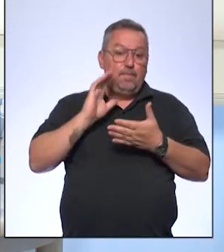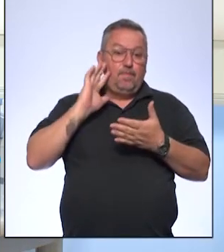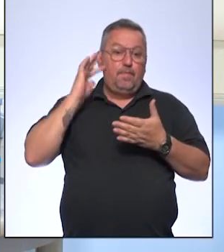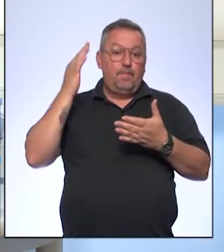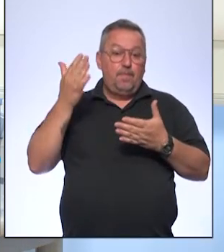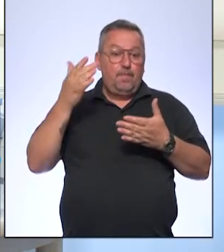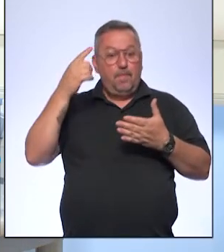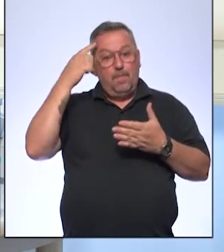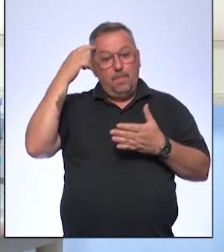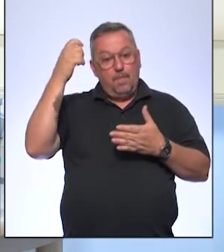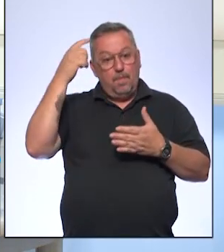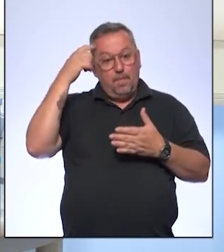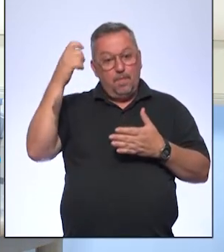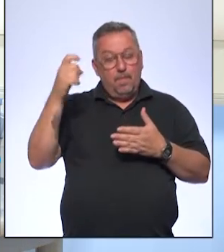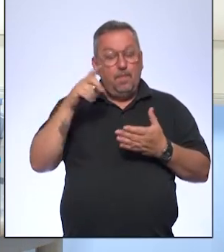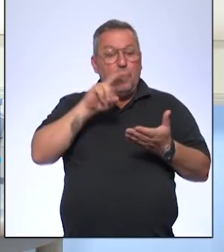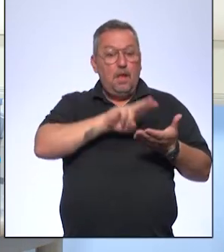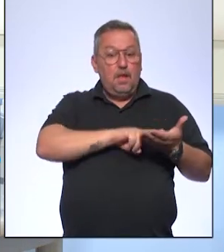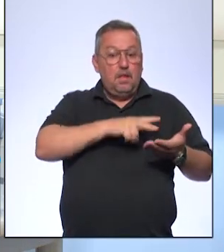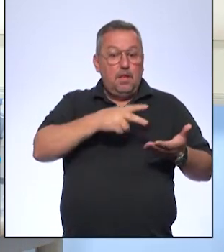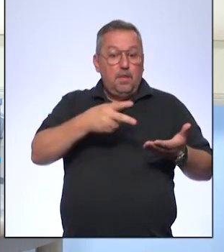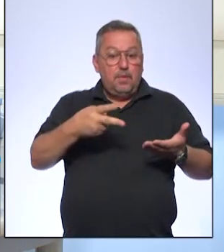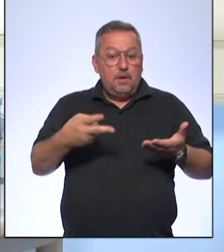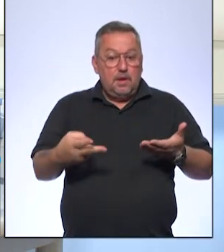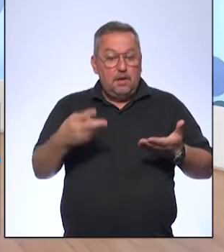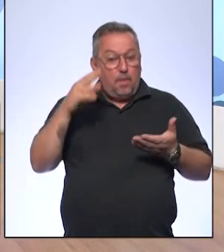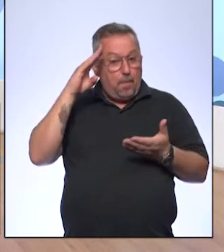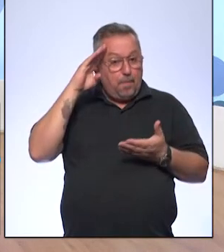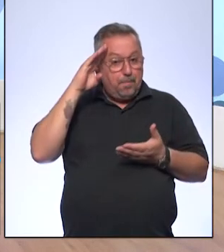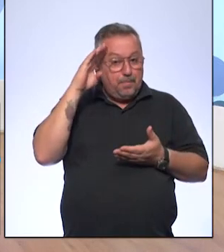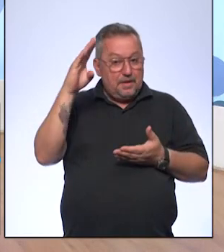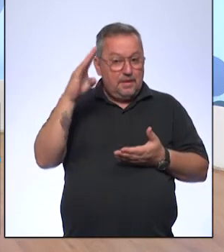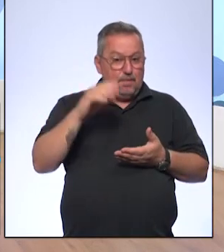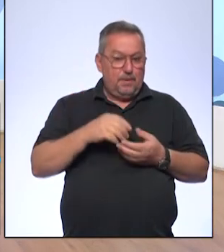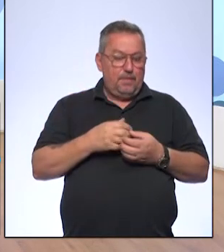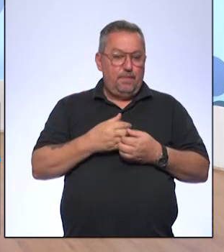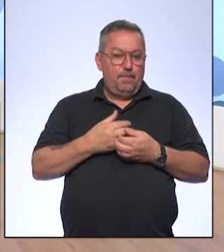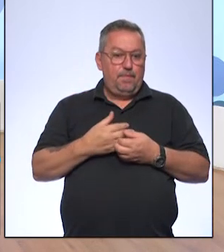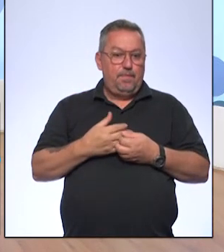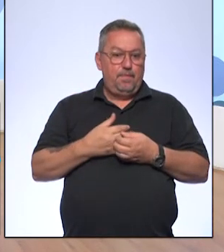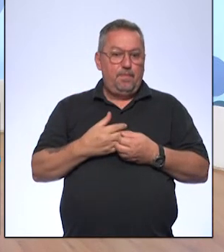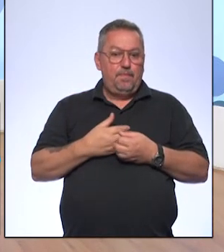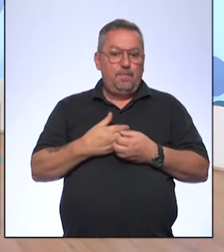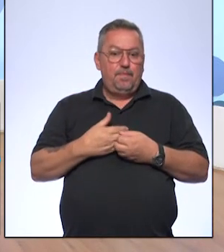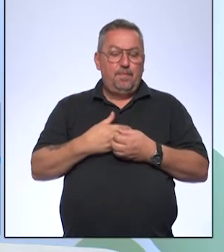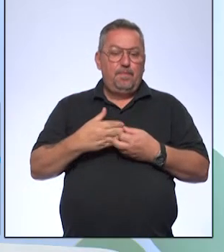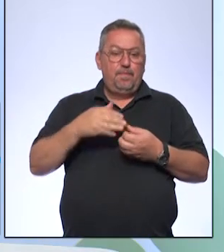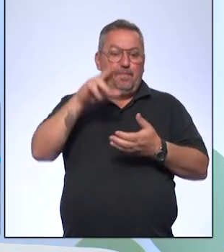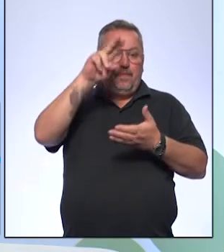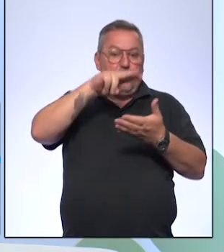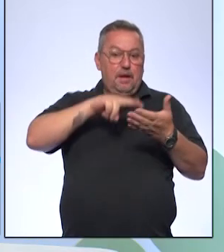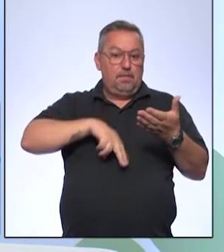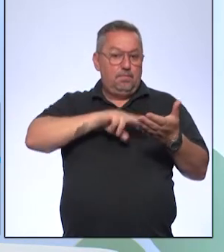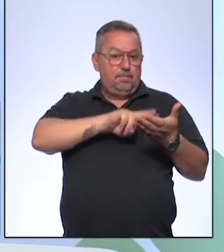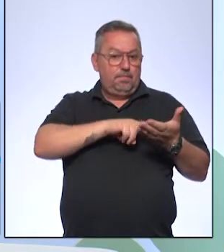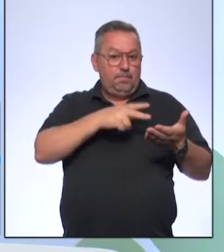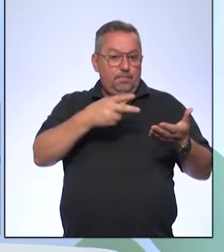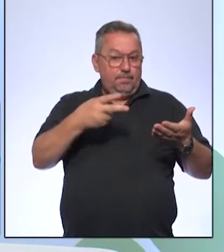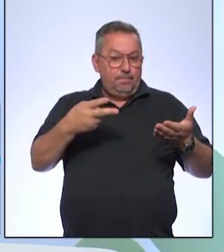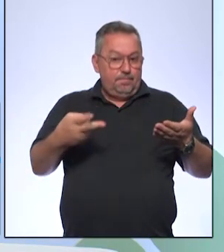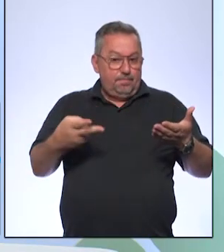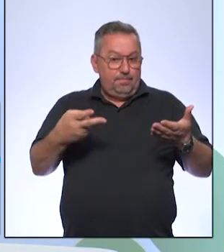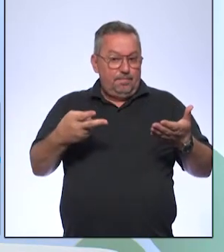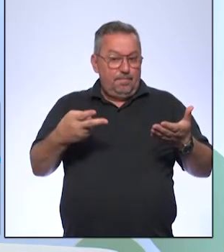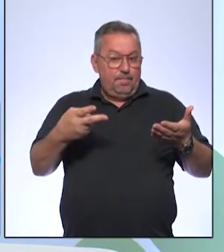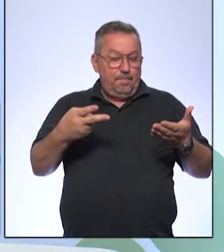né, a ideia aí da interpretação principal, né? Verdade. Nem a leitura e interpretação de um